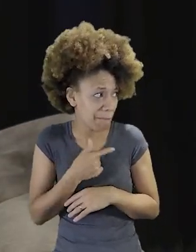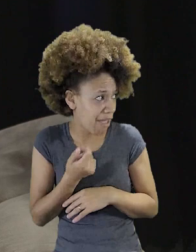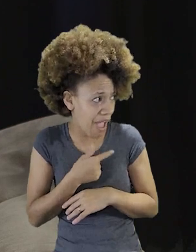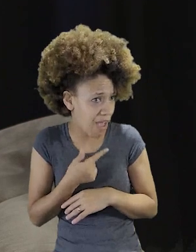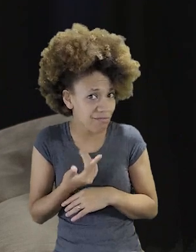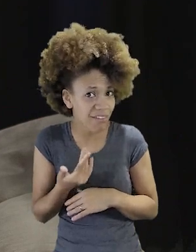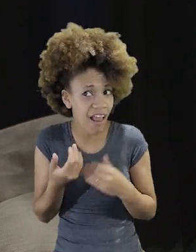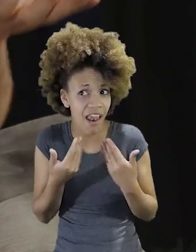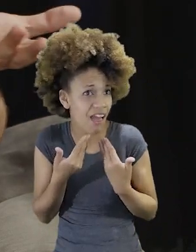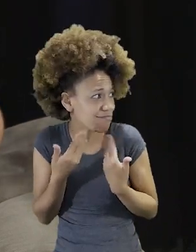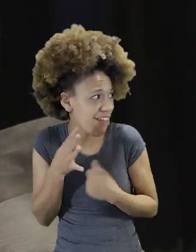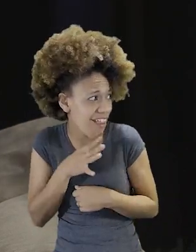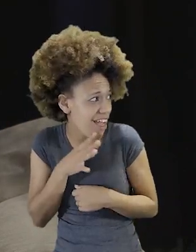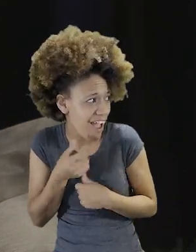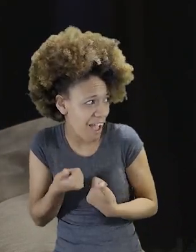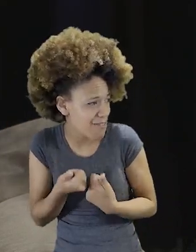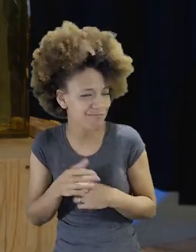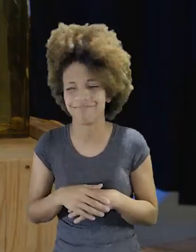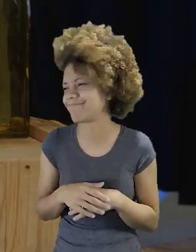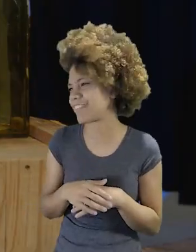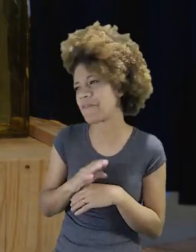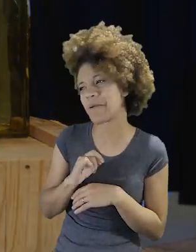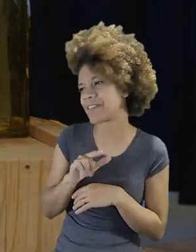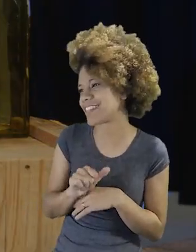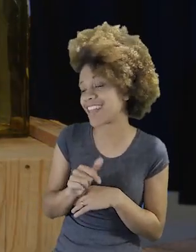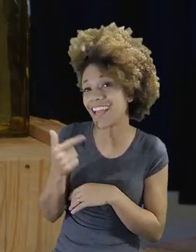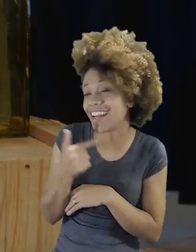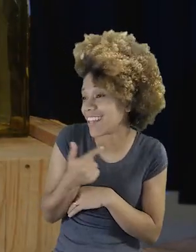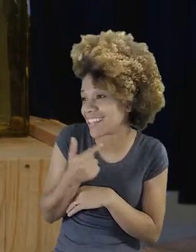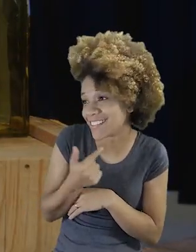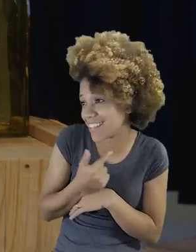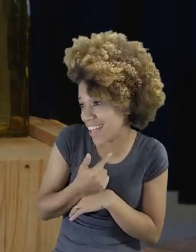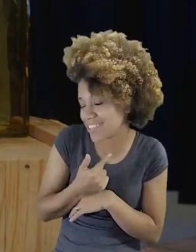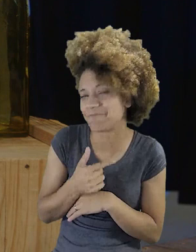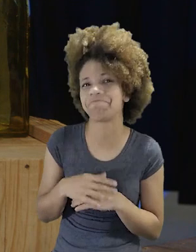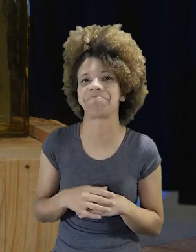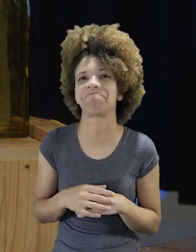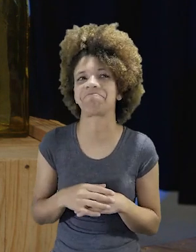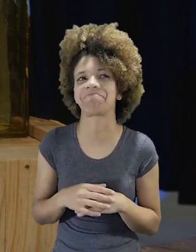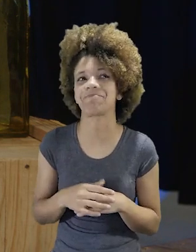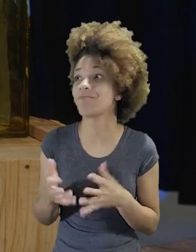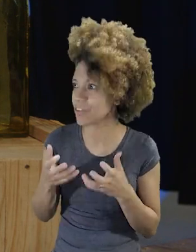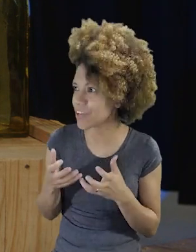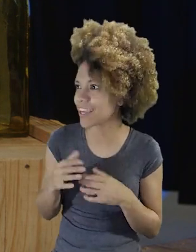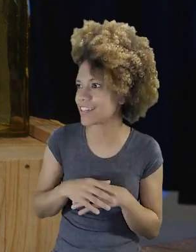não mano é uma piada o cara é uma maneiro velho esse cara meu o Mc é muito engraçado